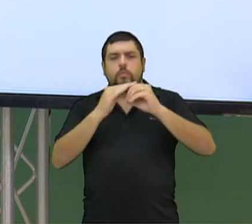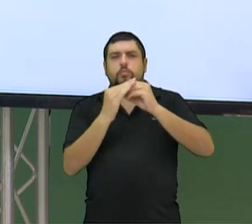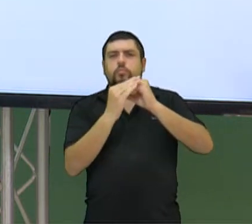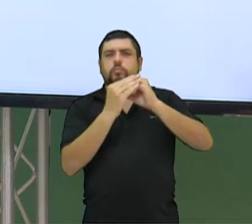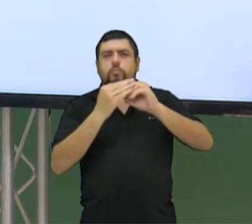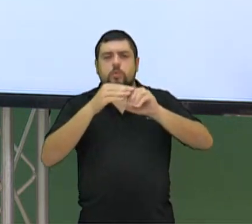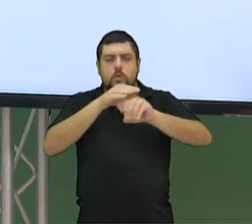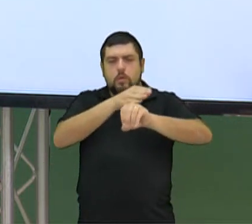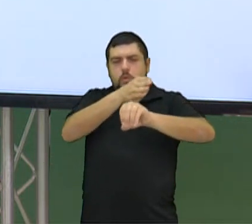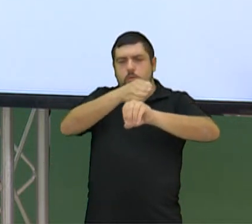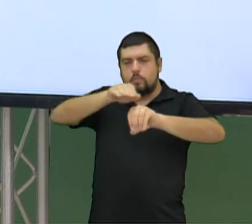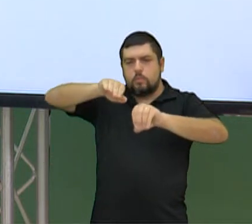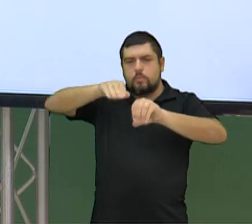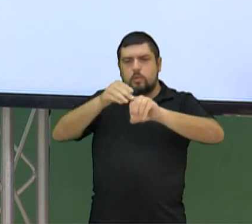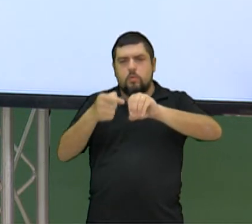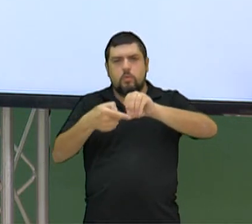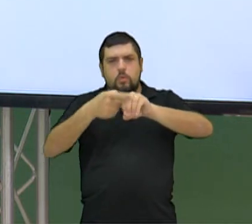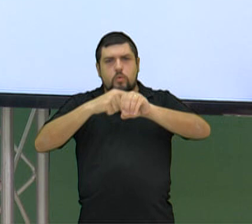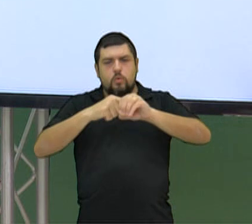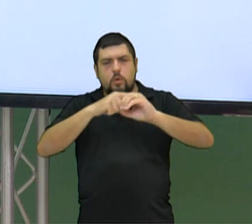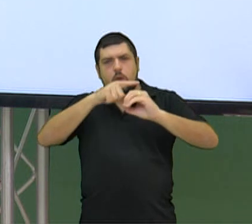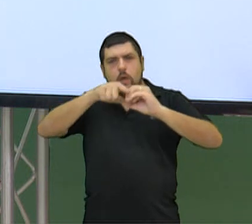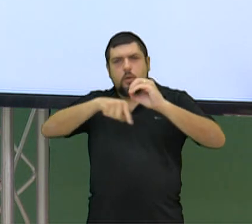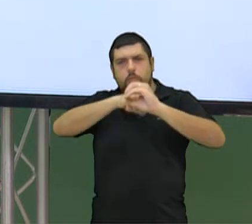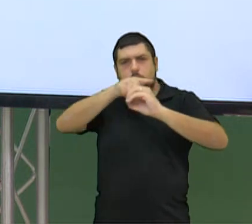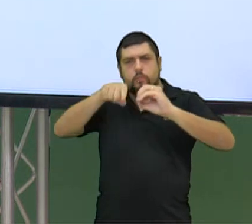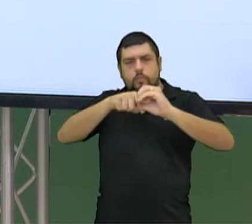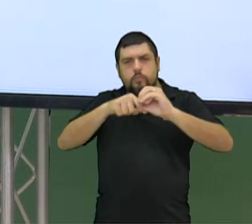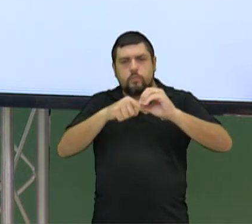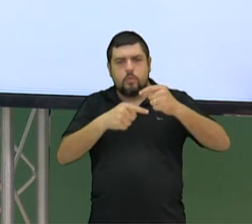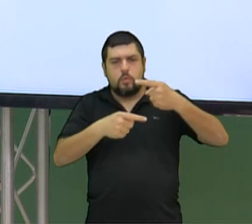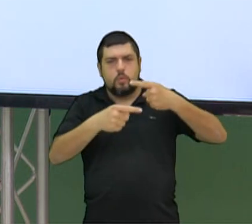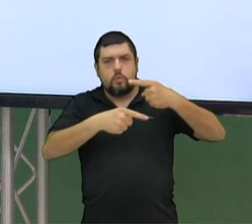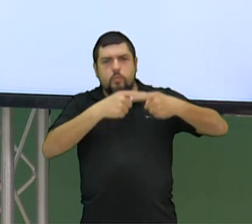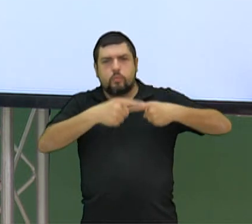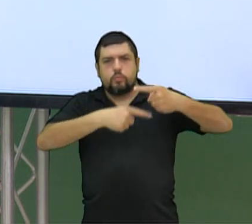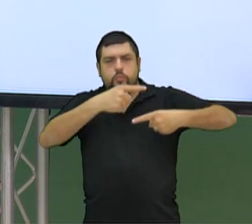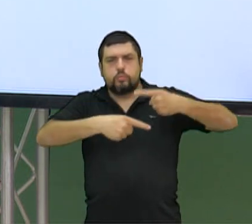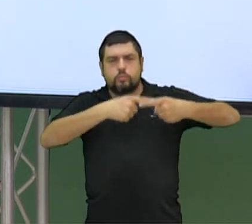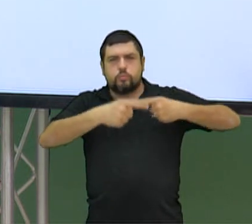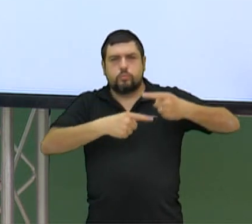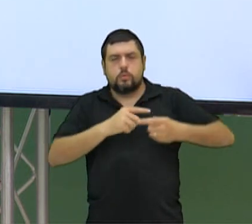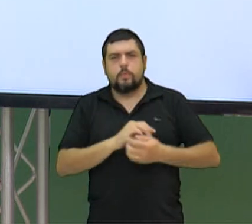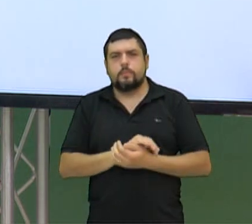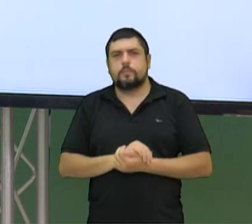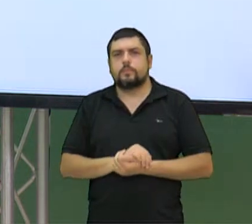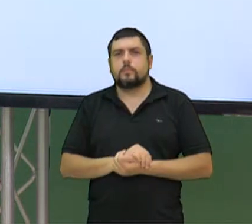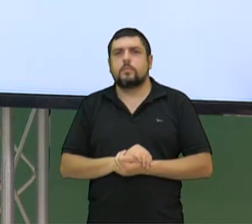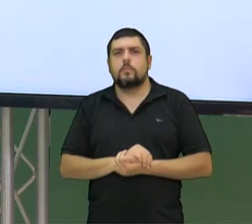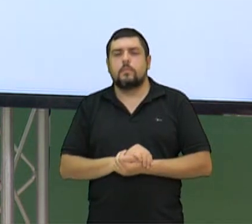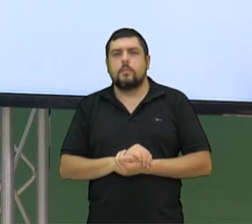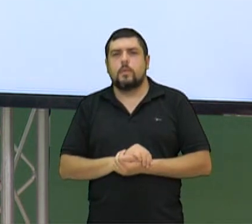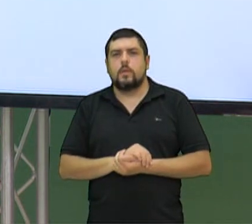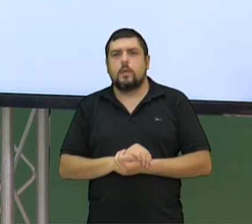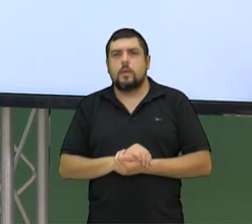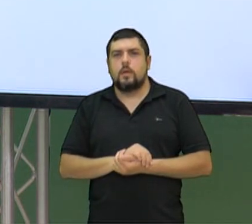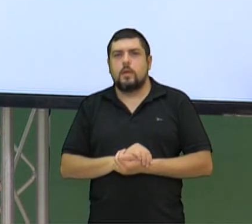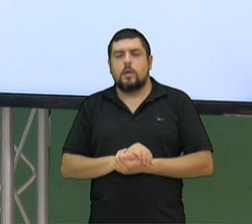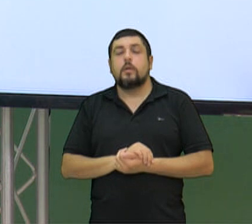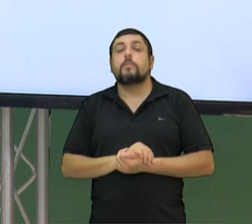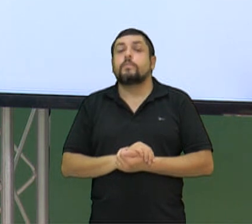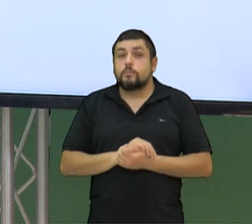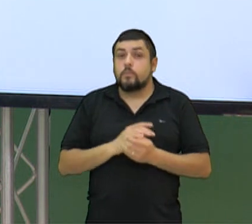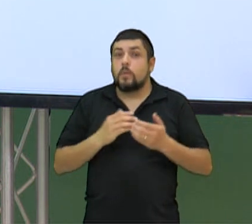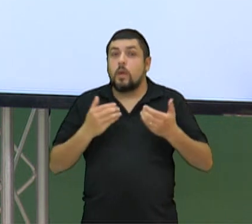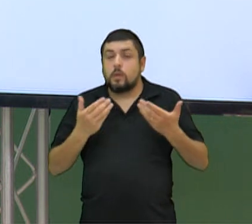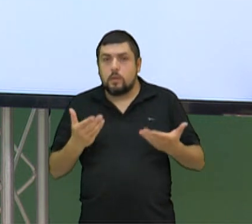disco ele gira sobre esse eixo. Beleza? Pessoal, dependendo da configuração que você coloque, nós